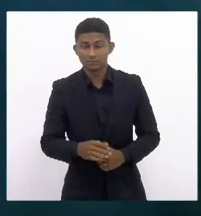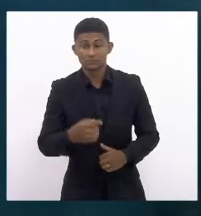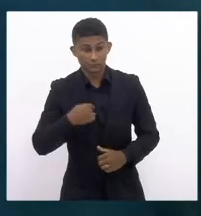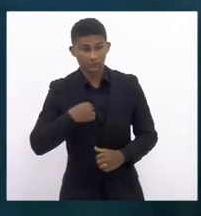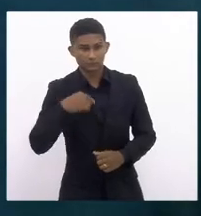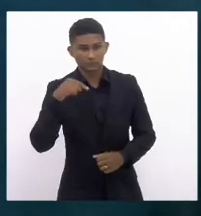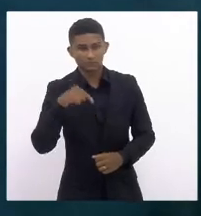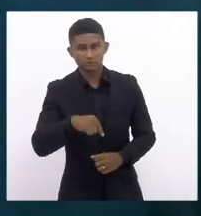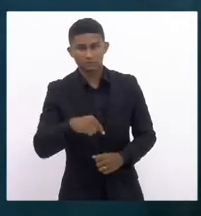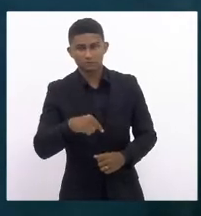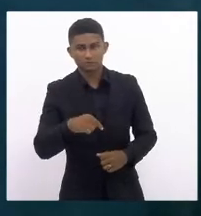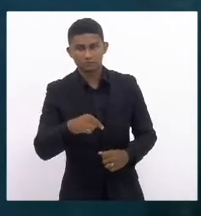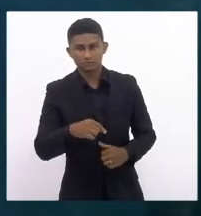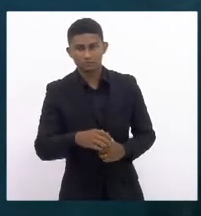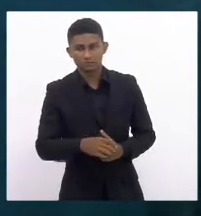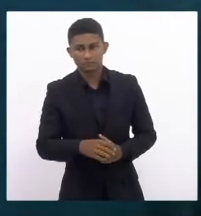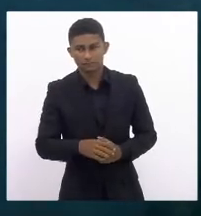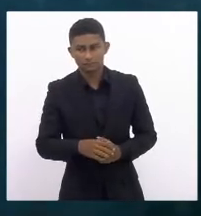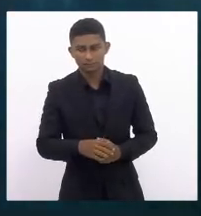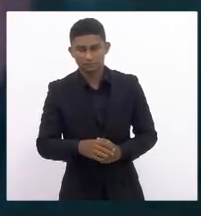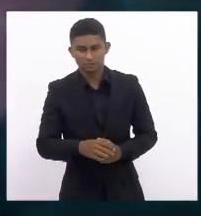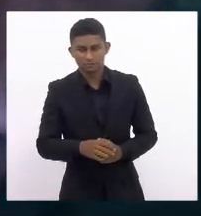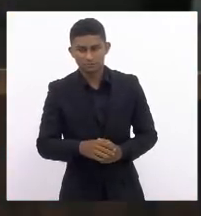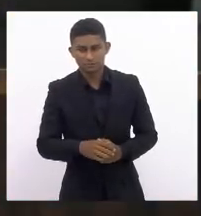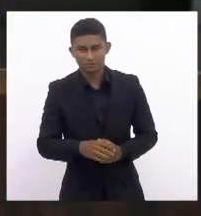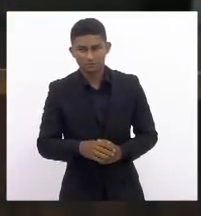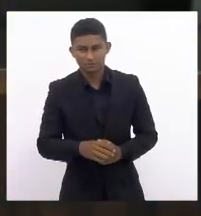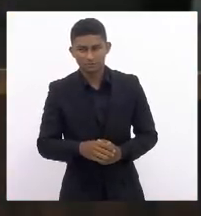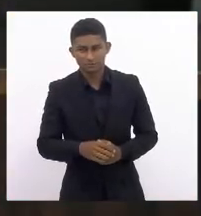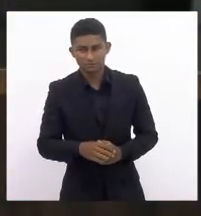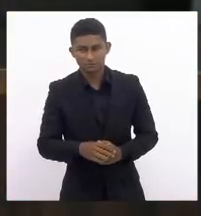olha, eu quero quando eu homenageei a Flávia no meu bloco na rua.